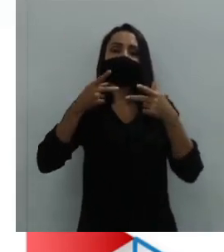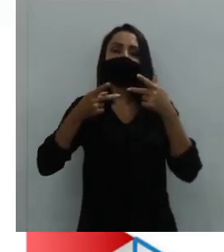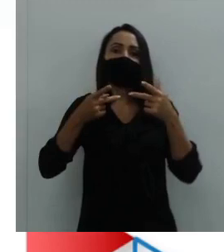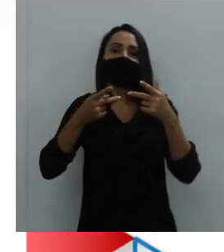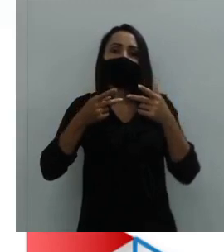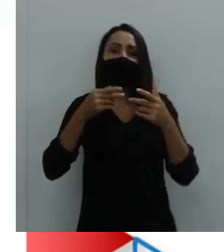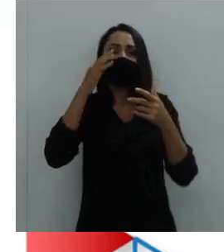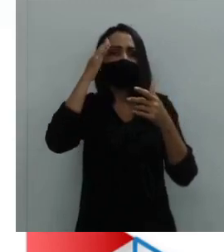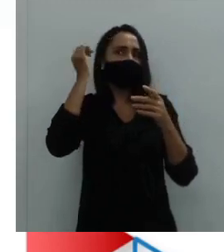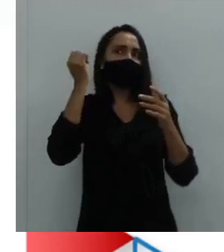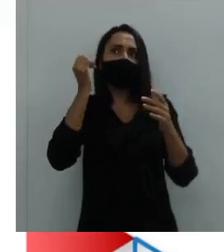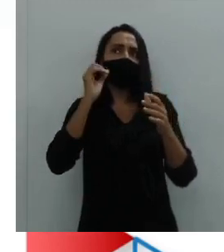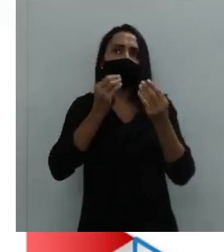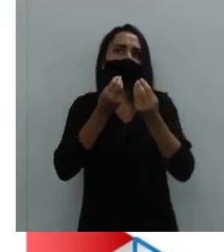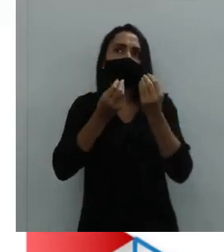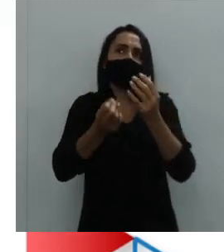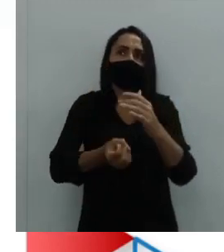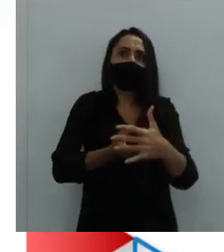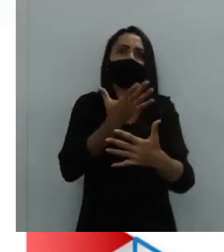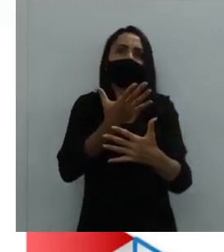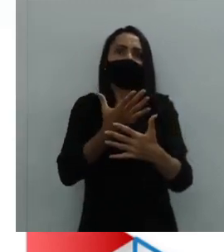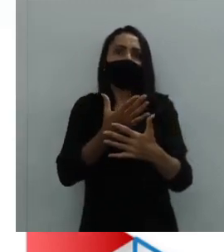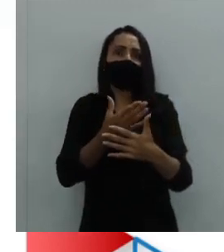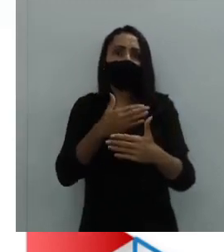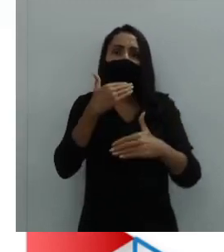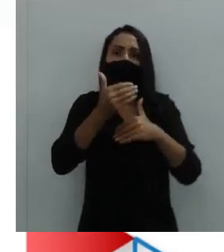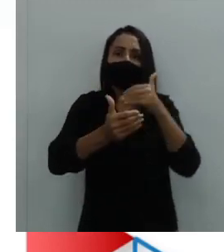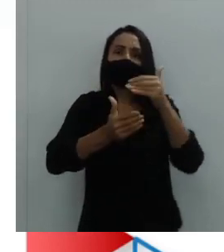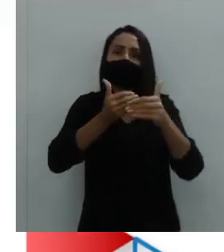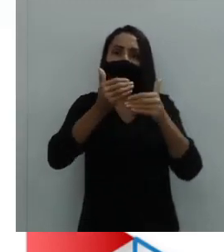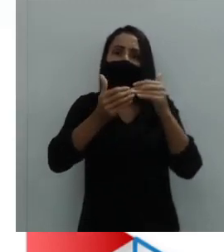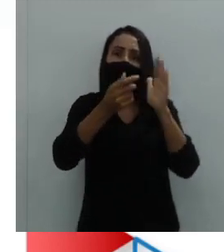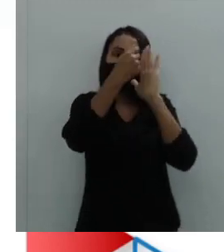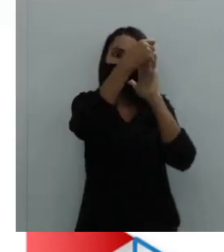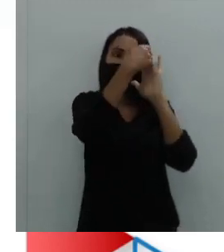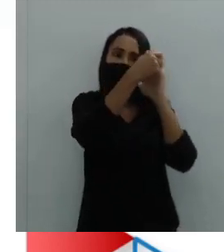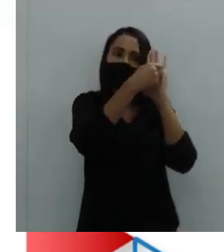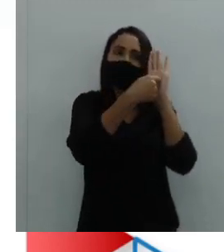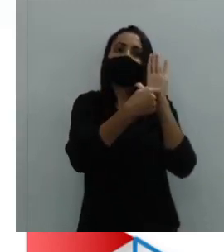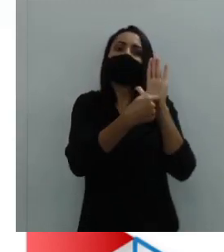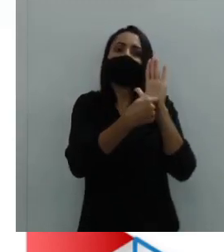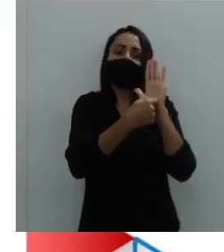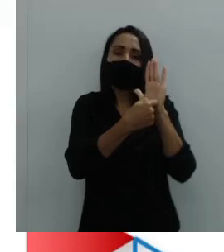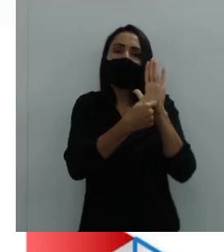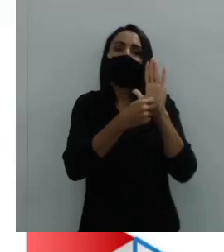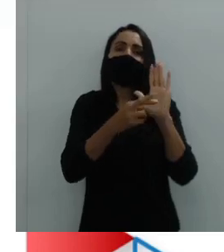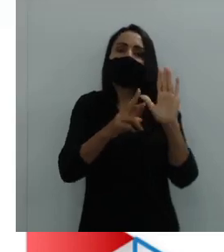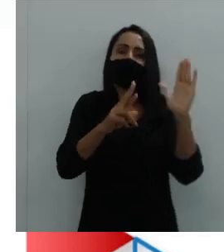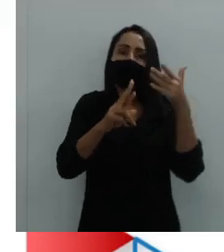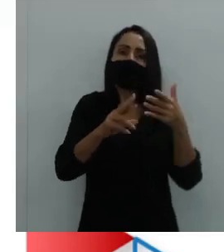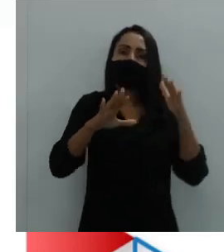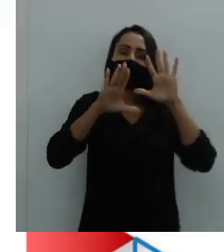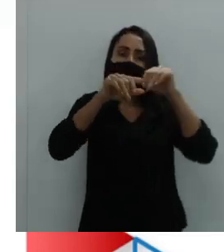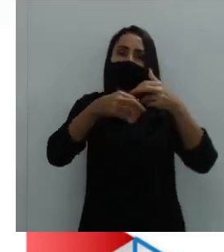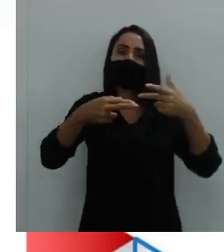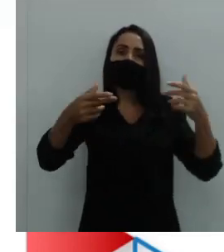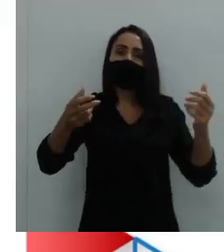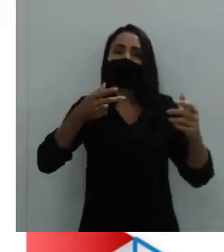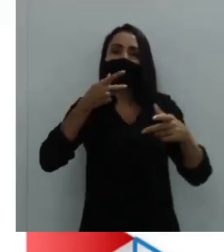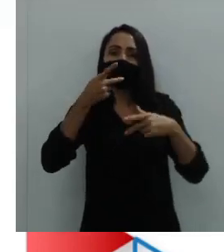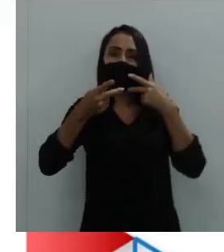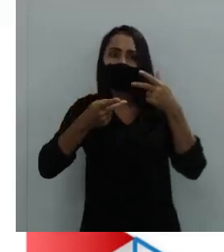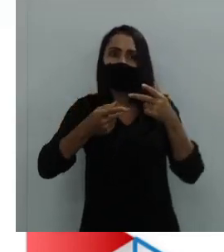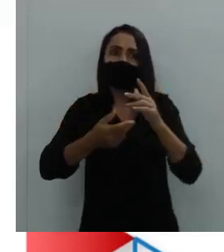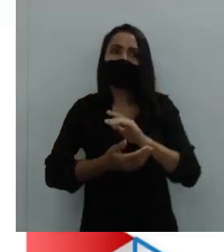as criou. Lembrar que com o tempo passaram a ser escritas. Fábula, a representação, animais que falam,